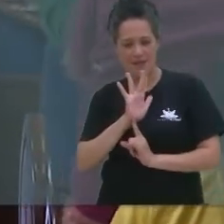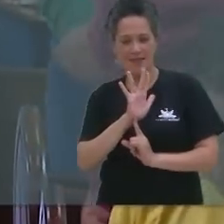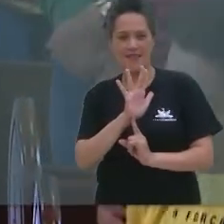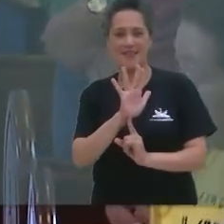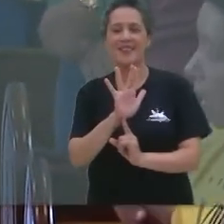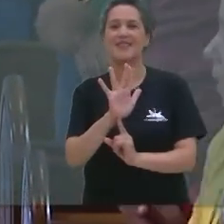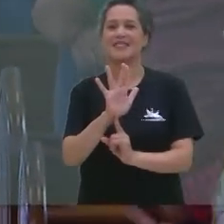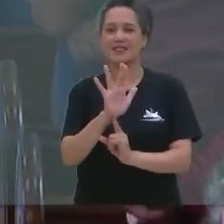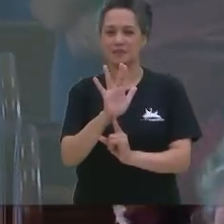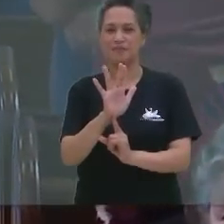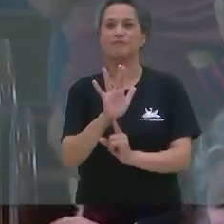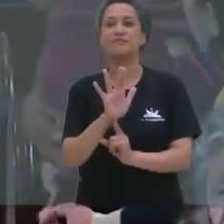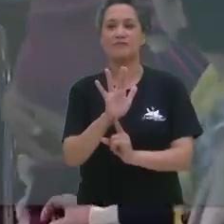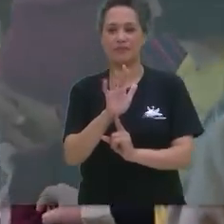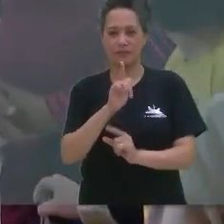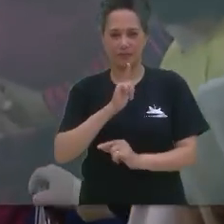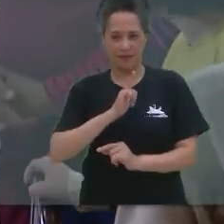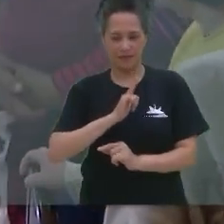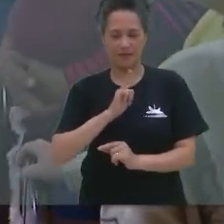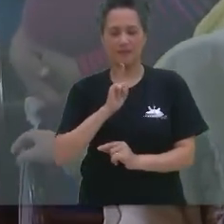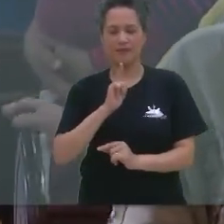Uma vela se